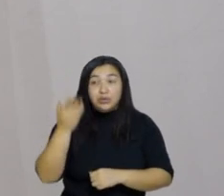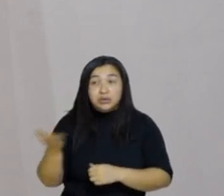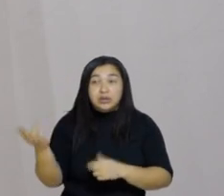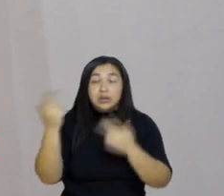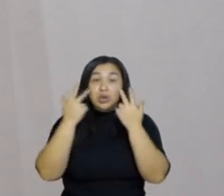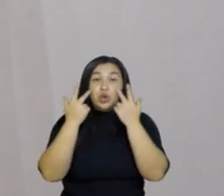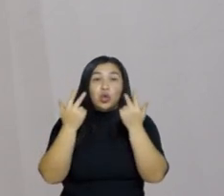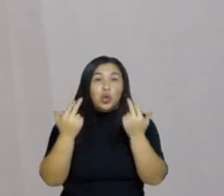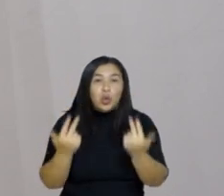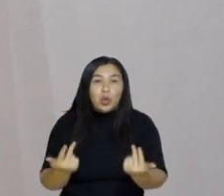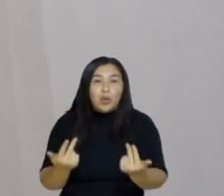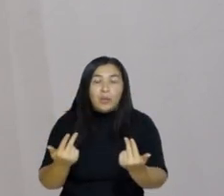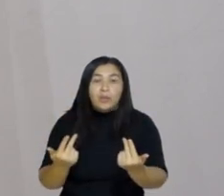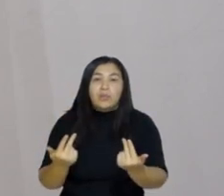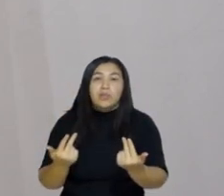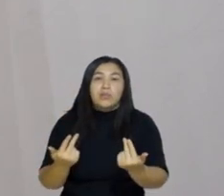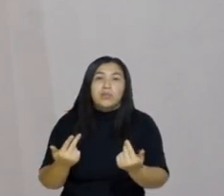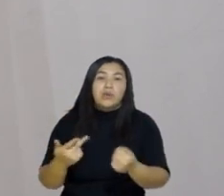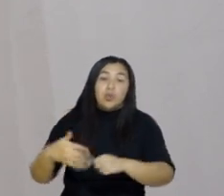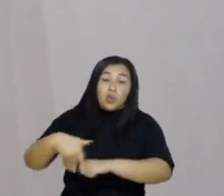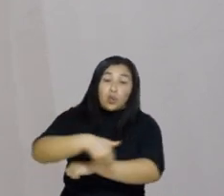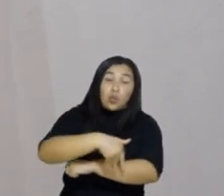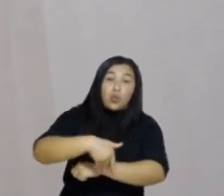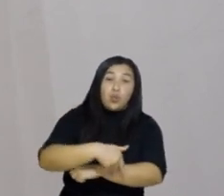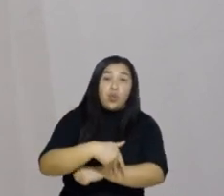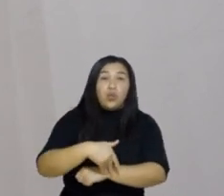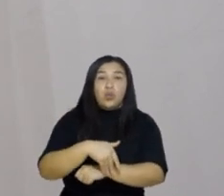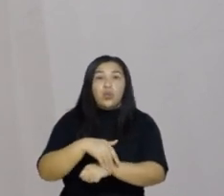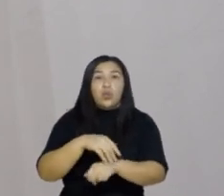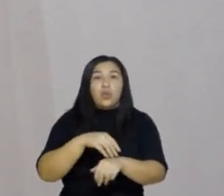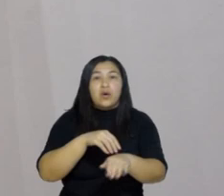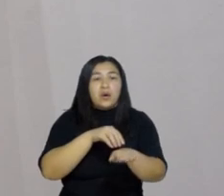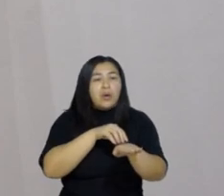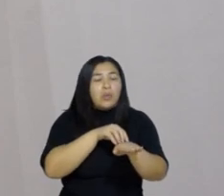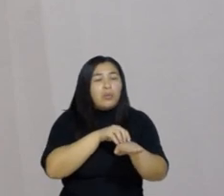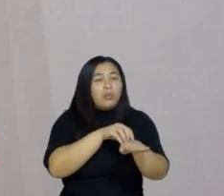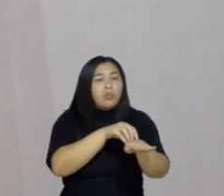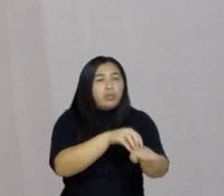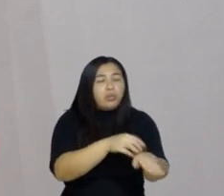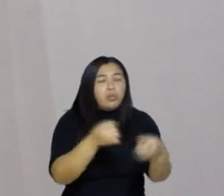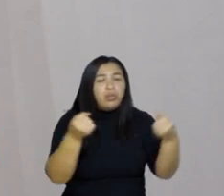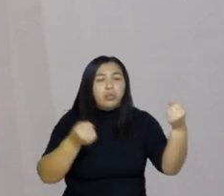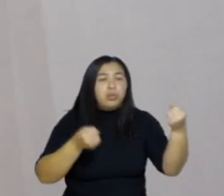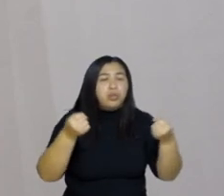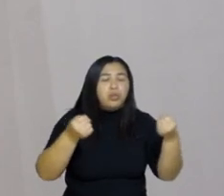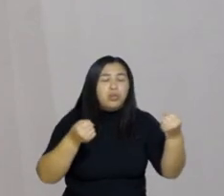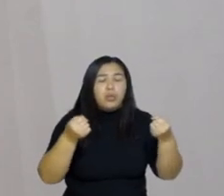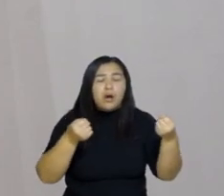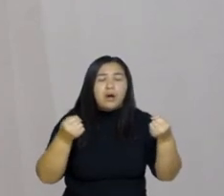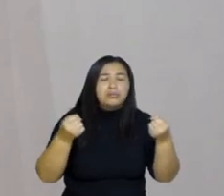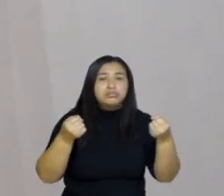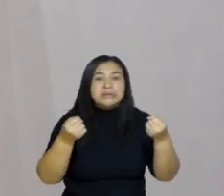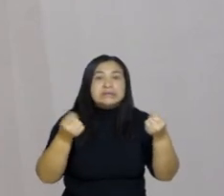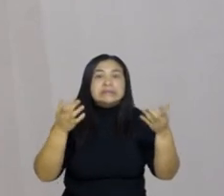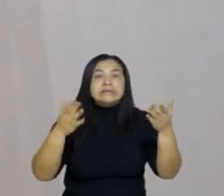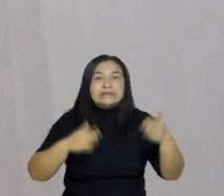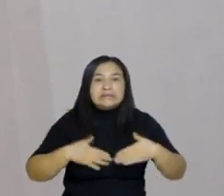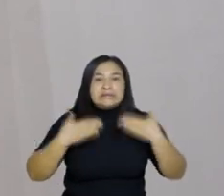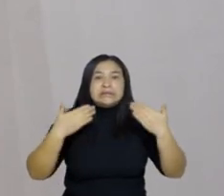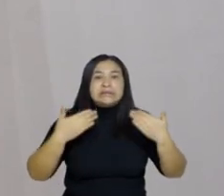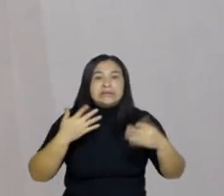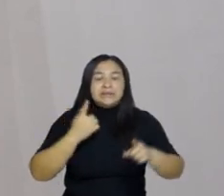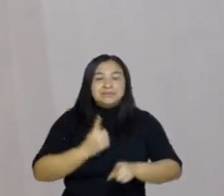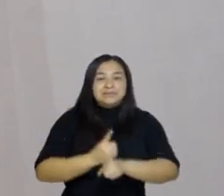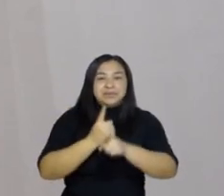nós. Quando estamos trafegando com o nosso automóvel, com o nosso veículo em alguma estrada e lá